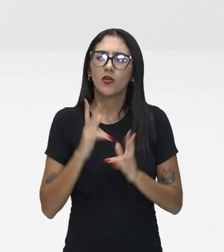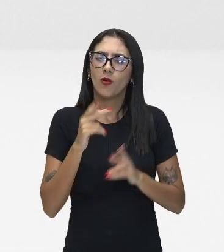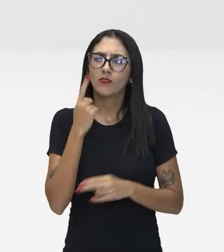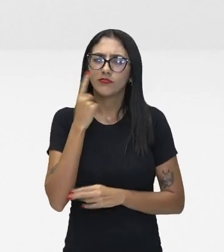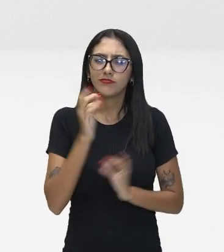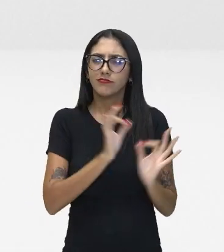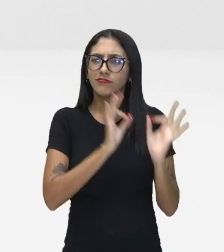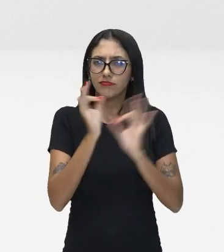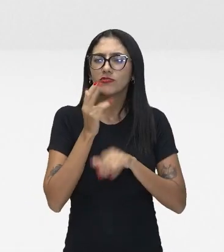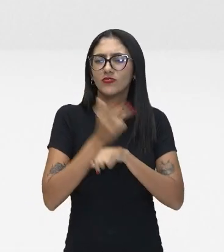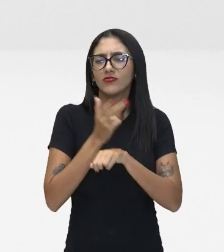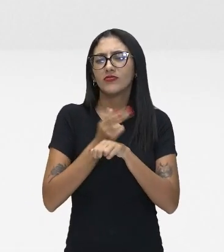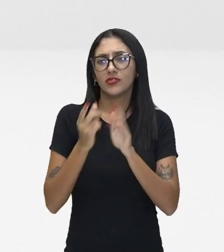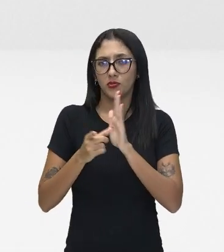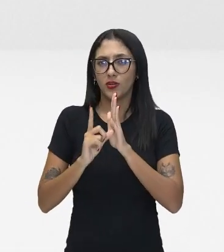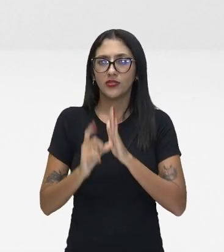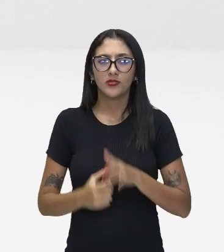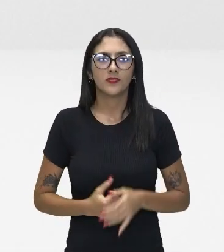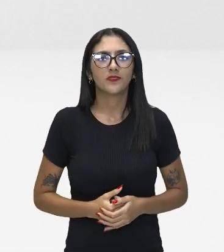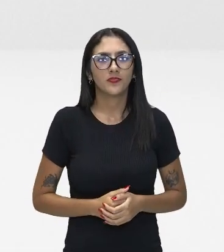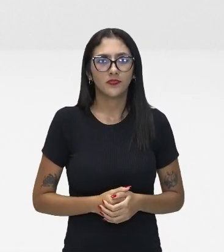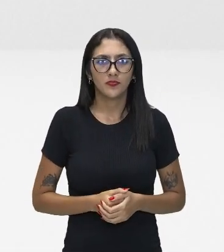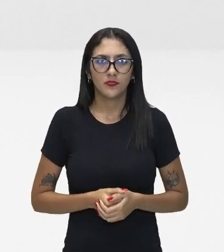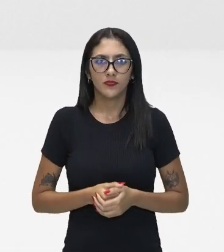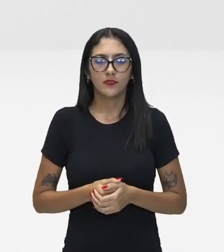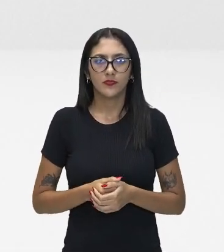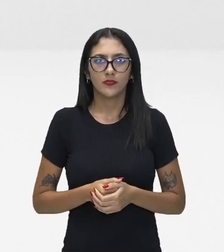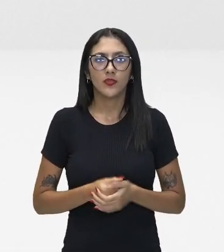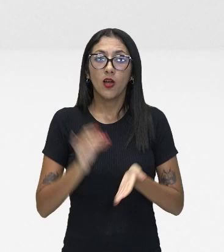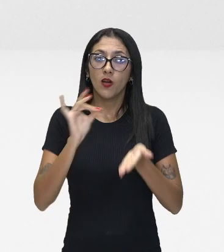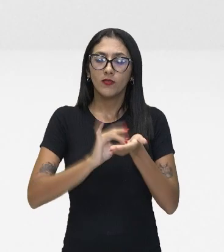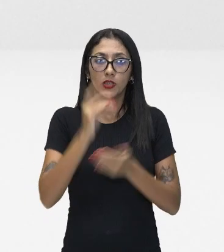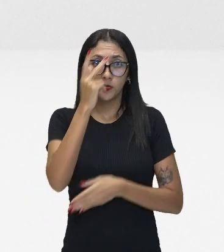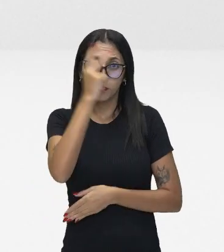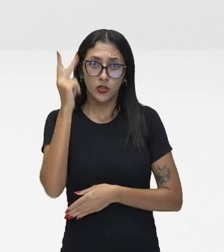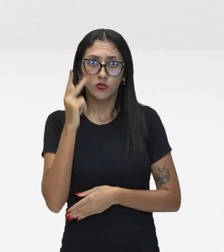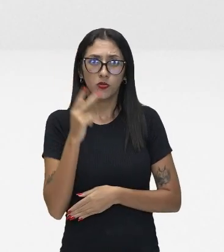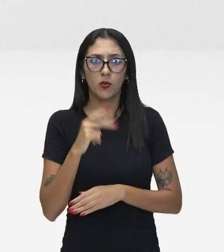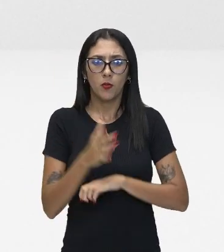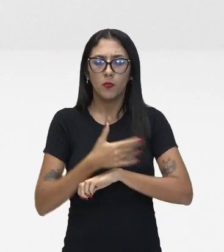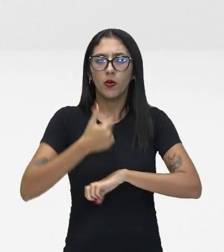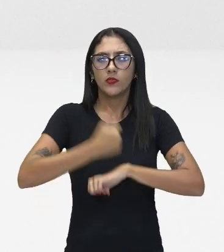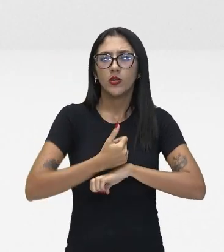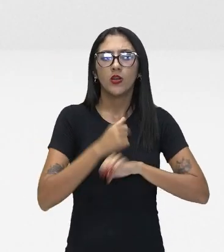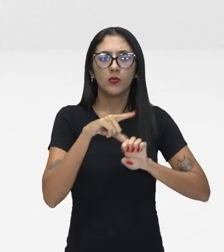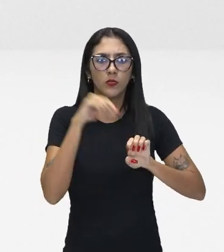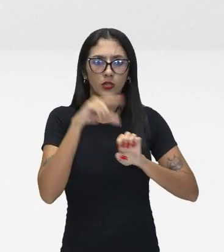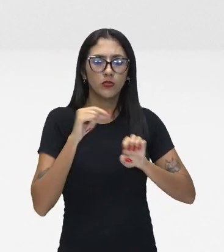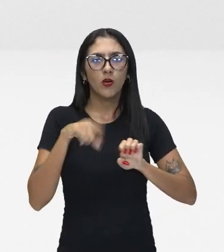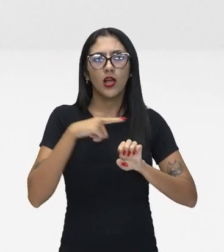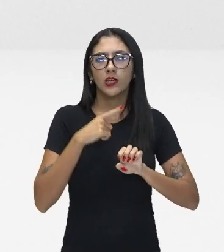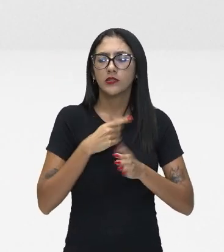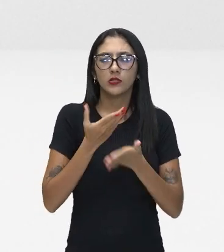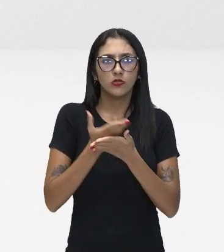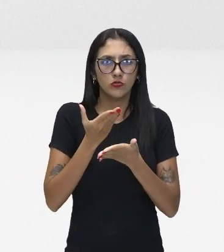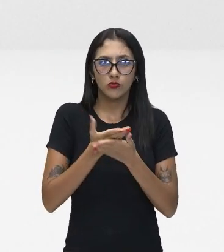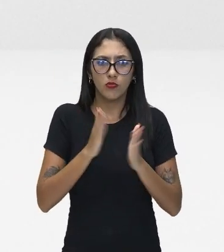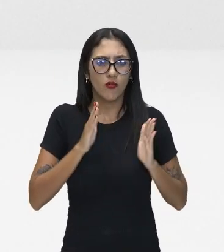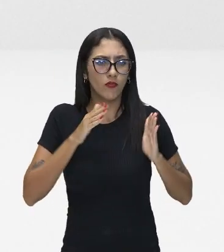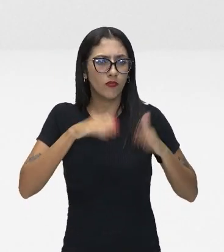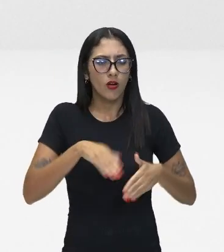nós apresentamos no início da aula. Isso mesmo. E um verdadeiro empreendedor, ele está em constante estudos, em